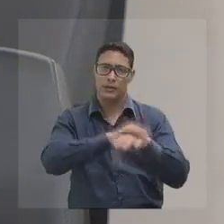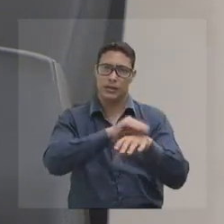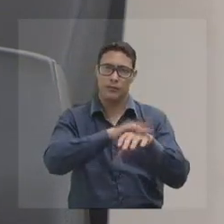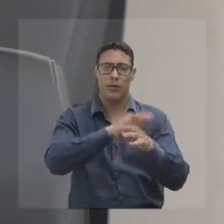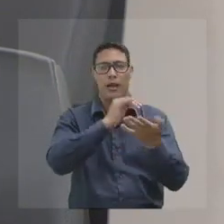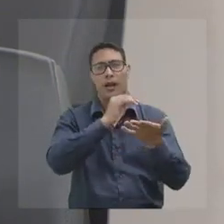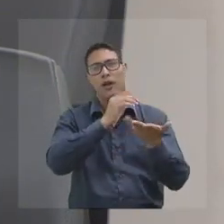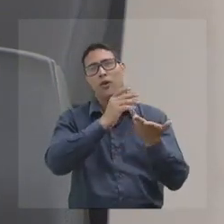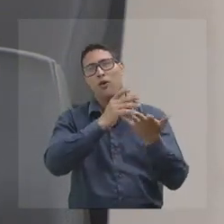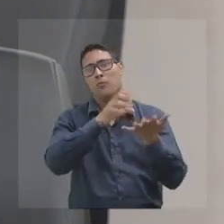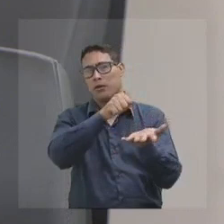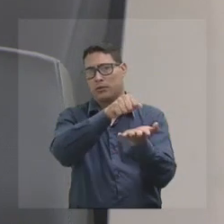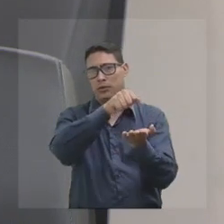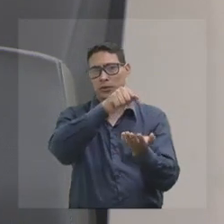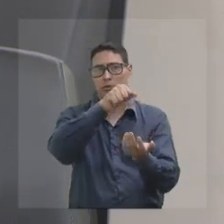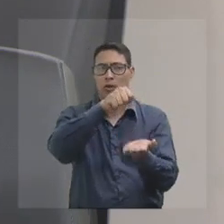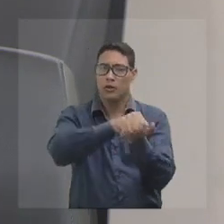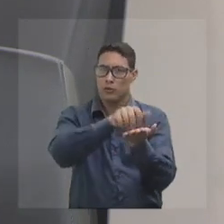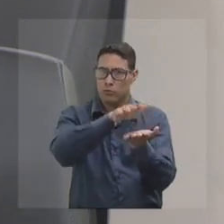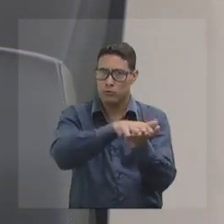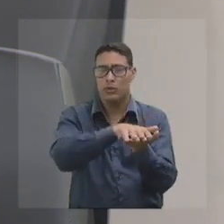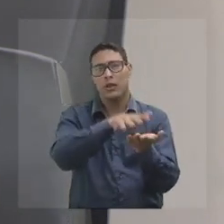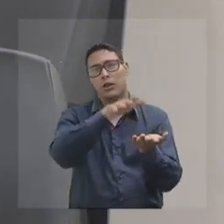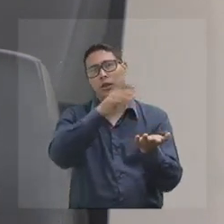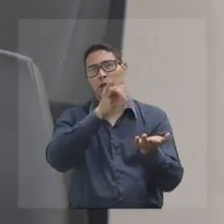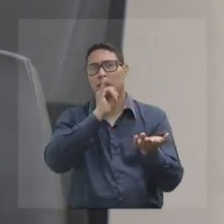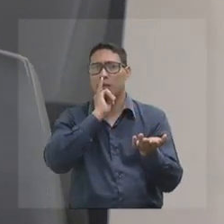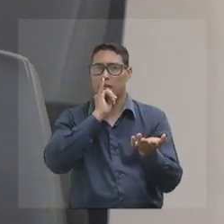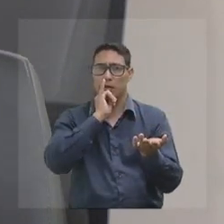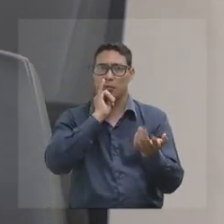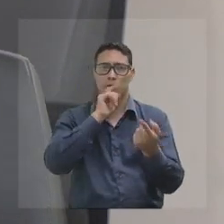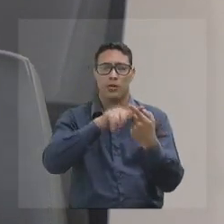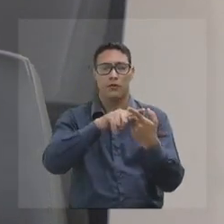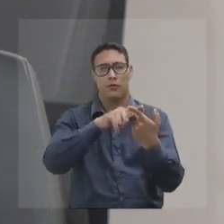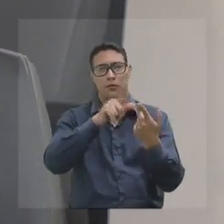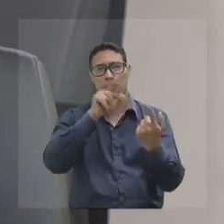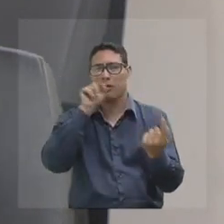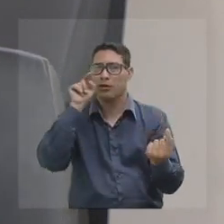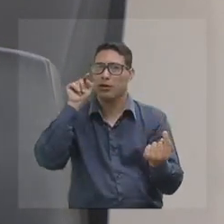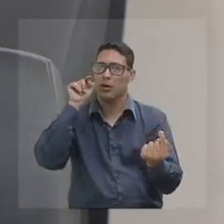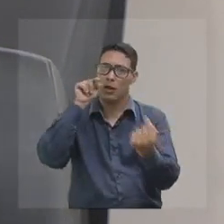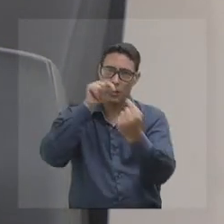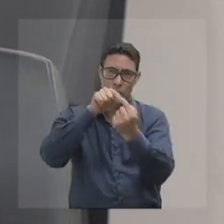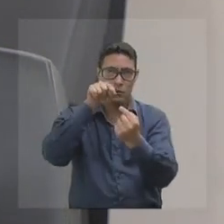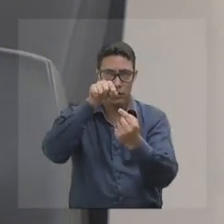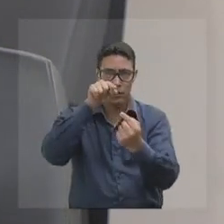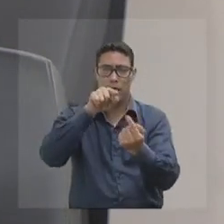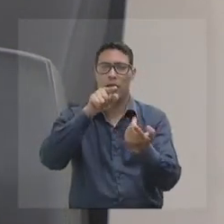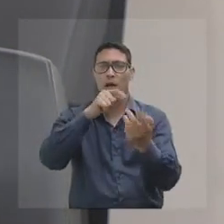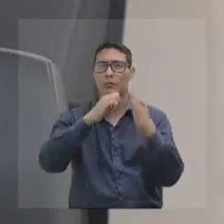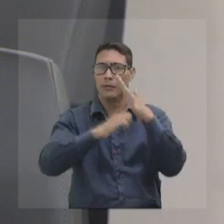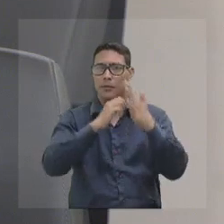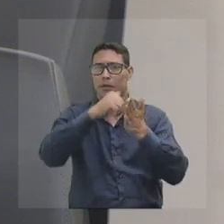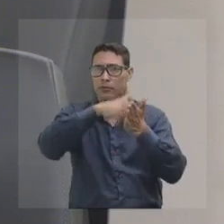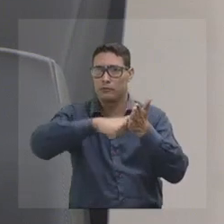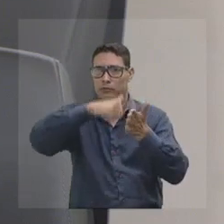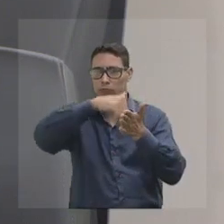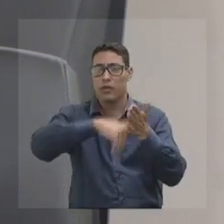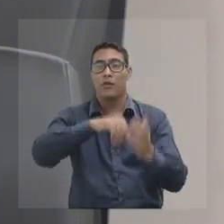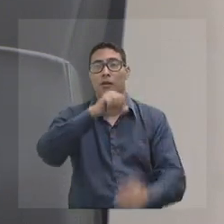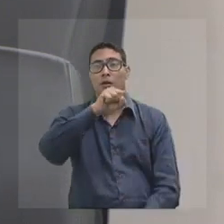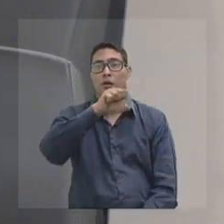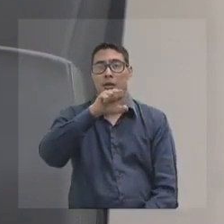Lavrado né em desfavor de uma empresa mineradora na região da Serra é do Curral